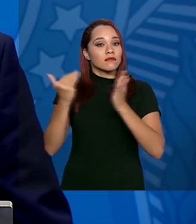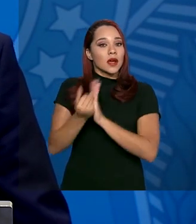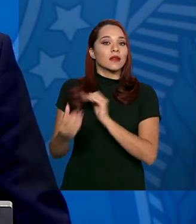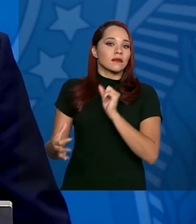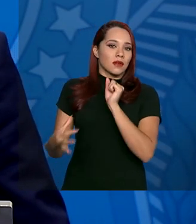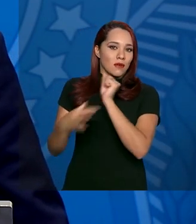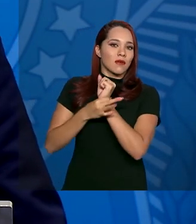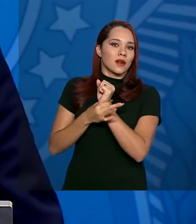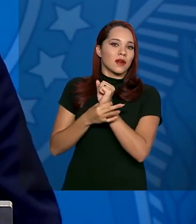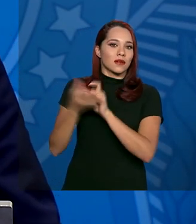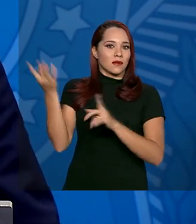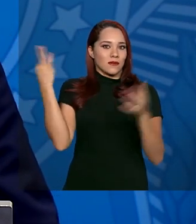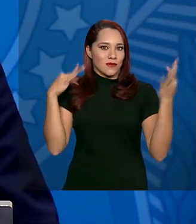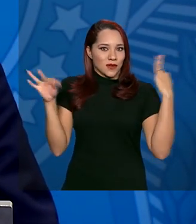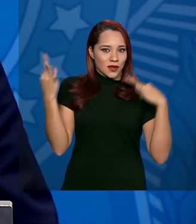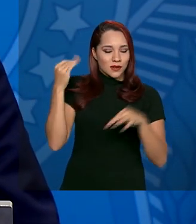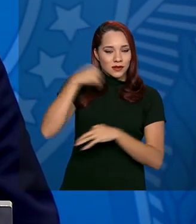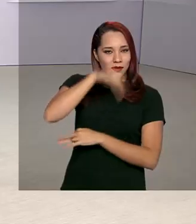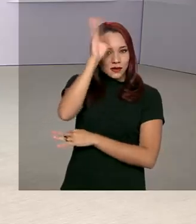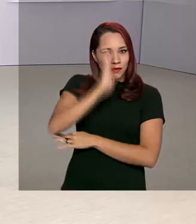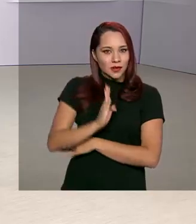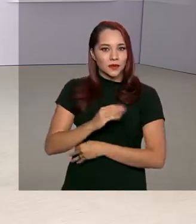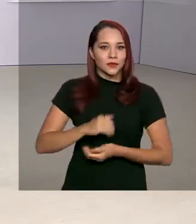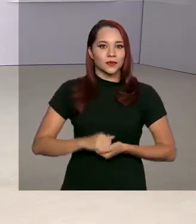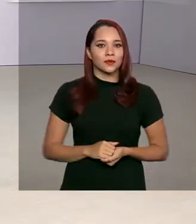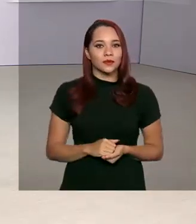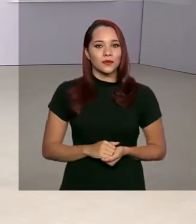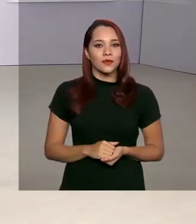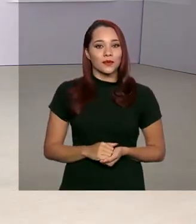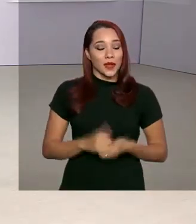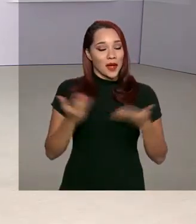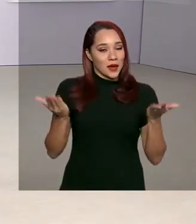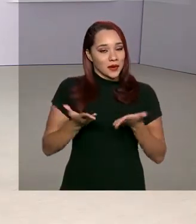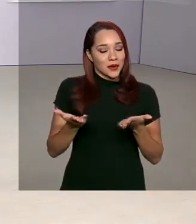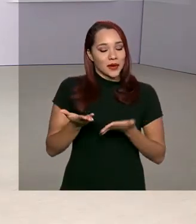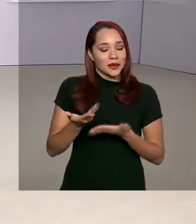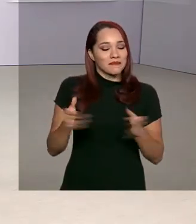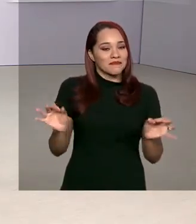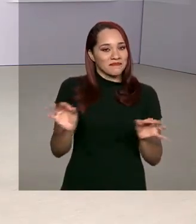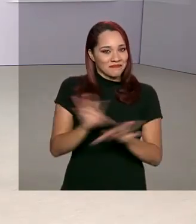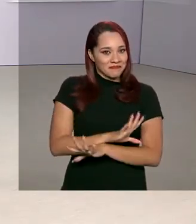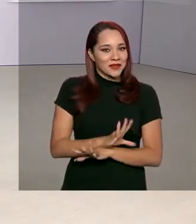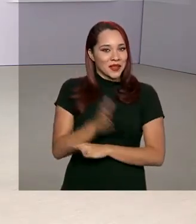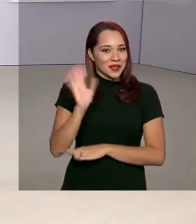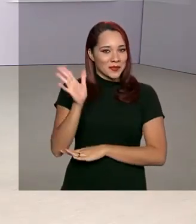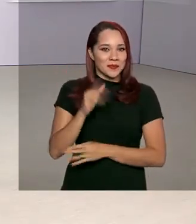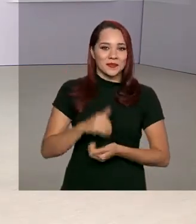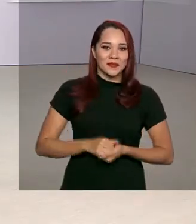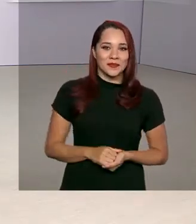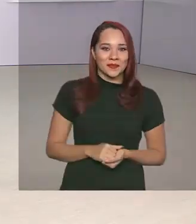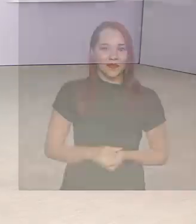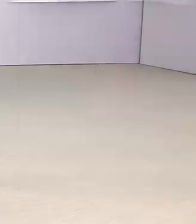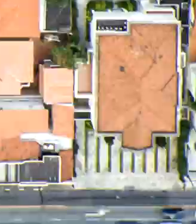segurança aos turistas brasileiros. Esta edição termina aqui. Até mais!